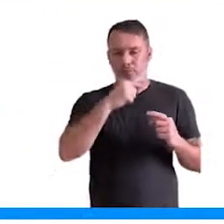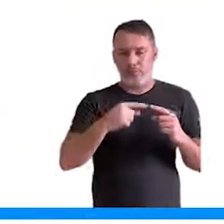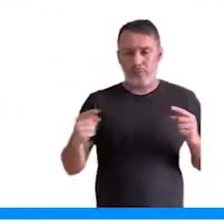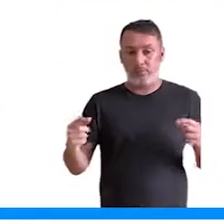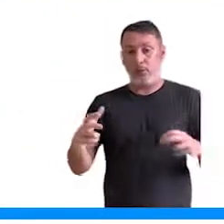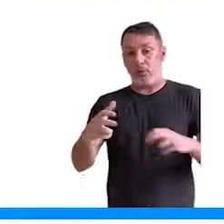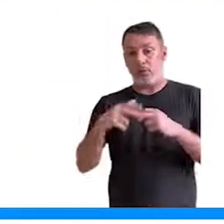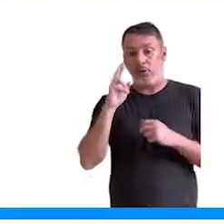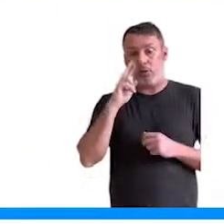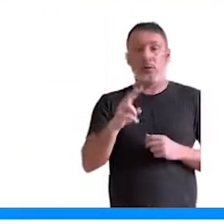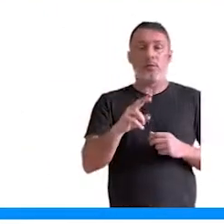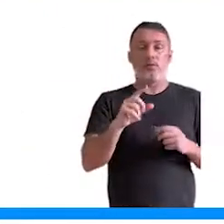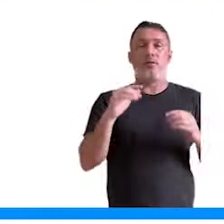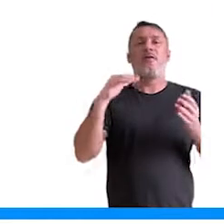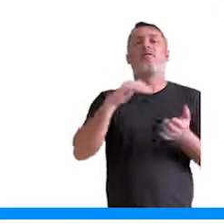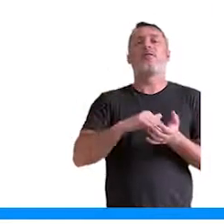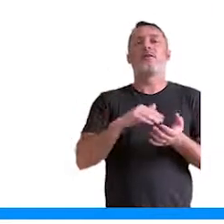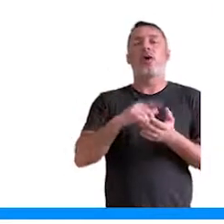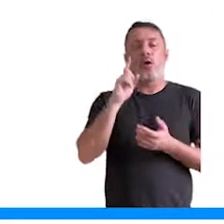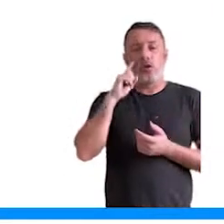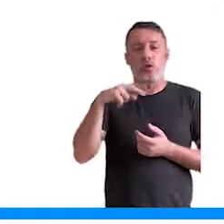bonita, bem? Então ali fica